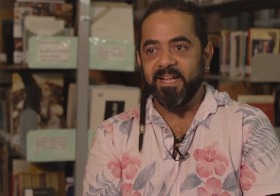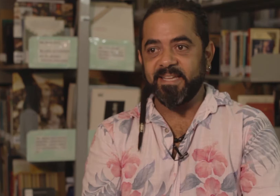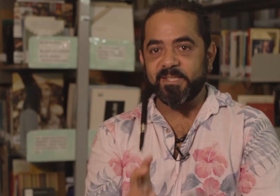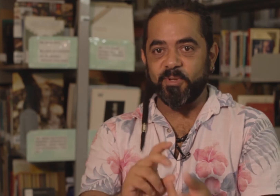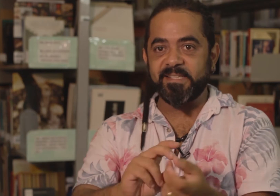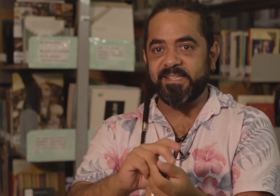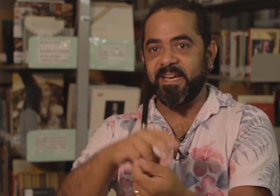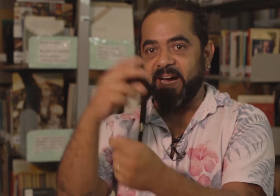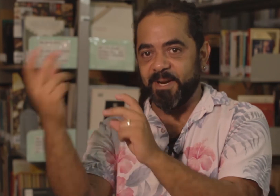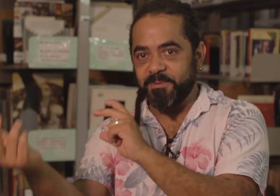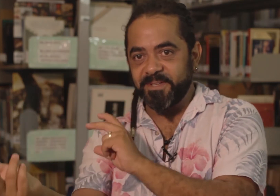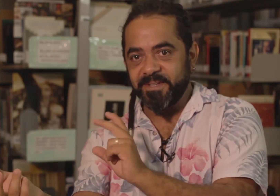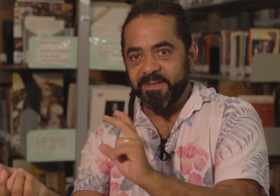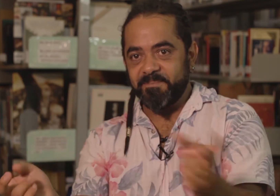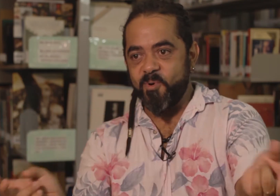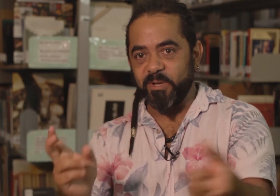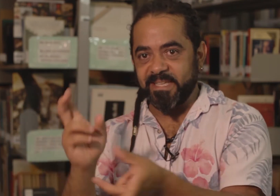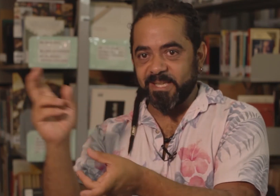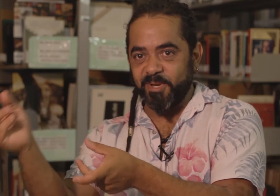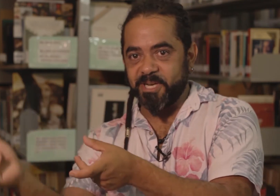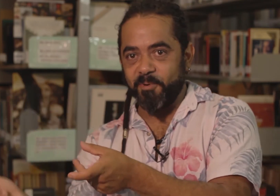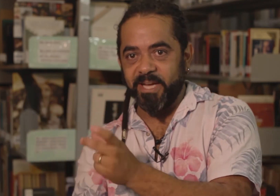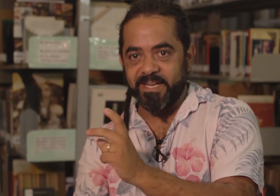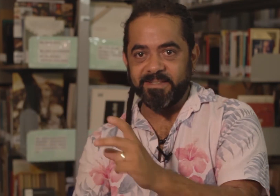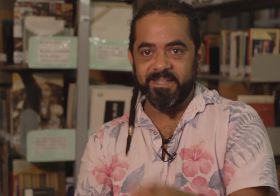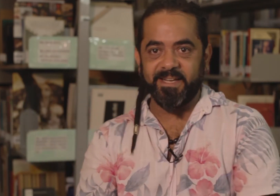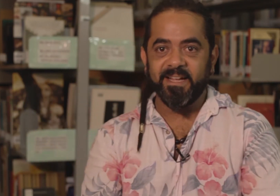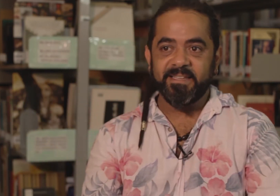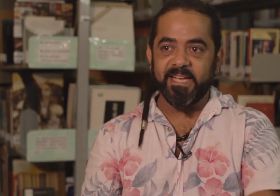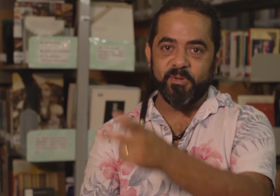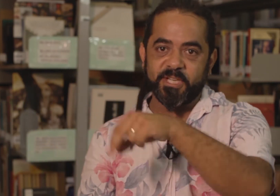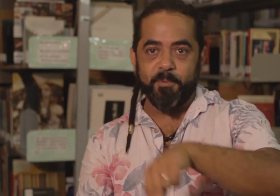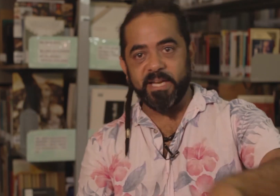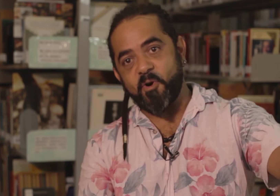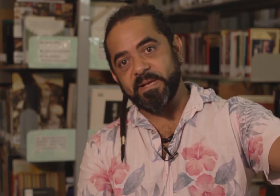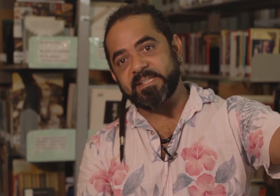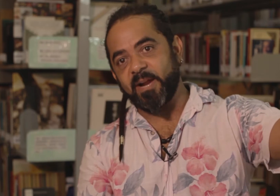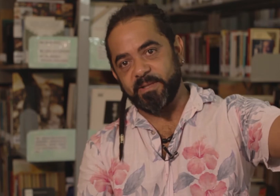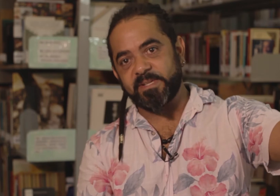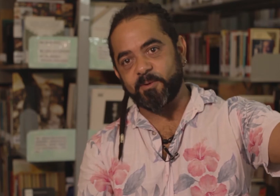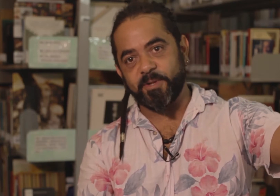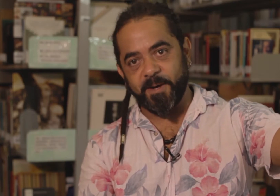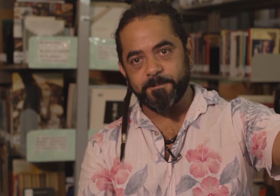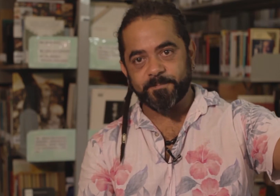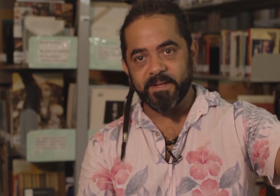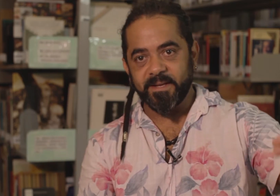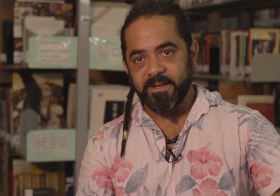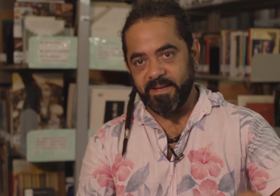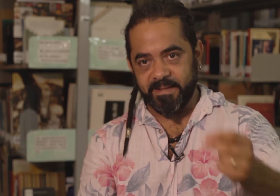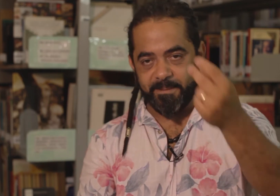cidade. Tem centros culturais que se criaram por conta das ações de capoeira, né? Tem ações de capoeira que começaram dentro do centro